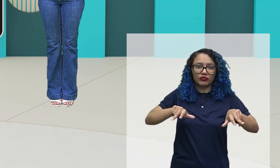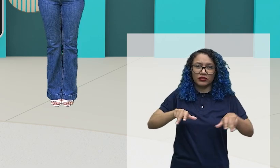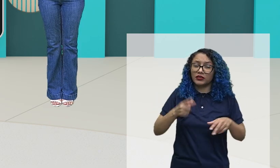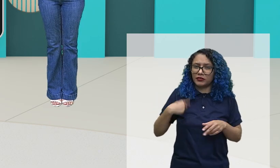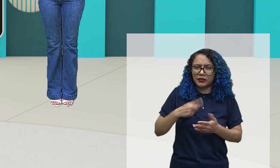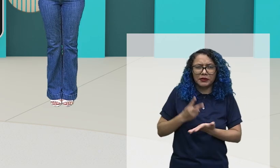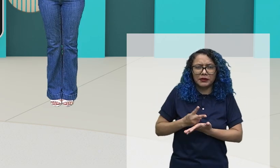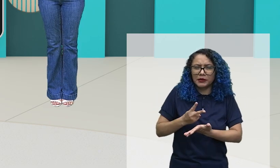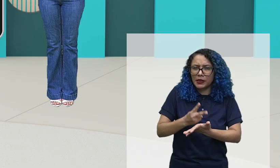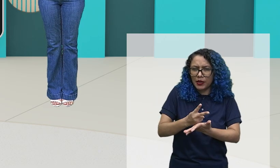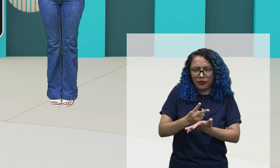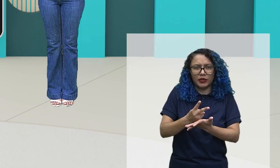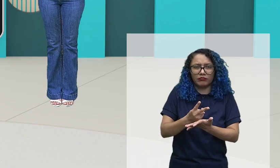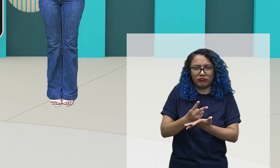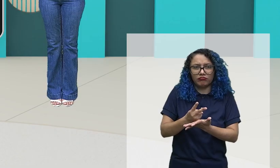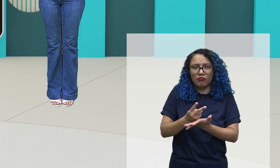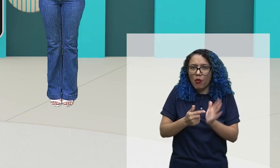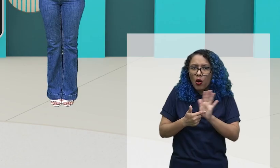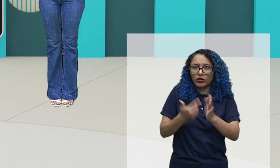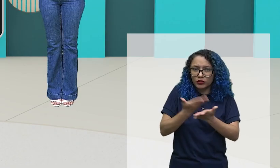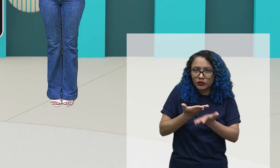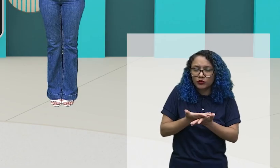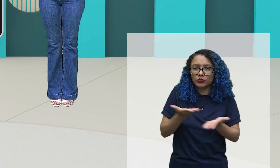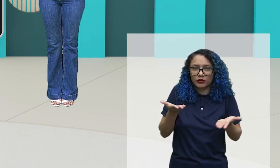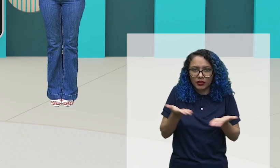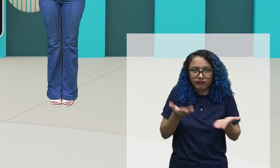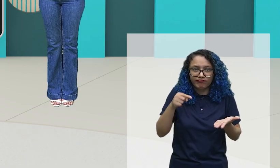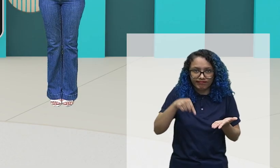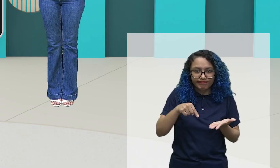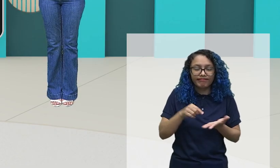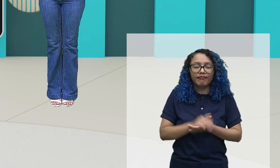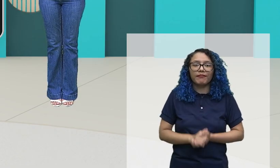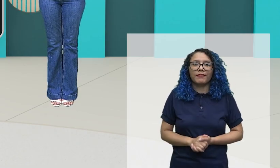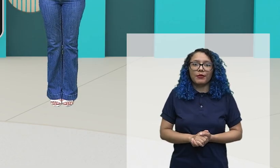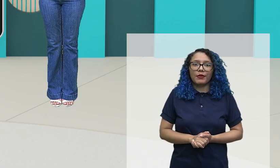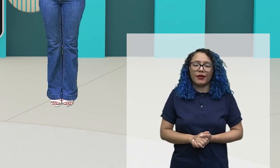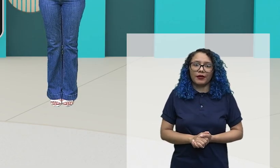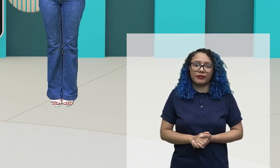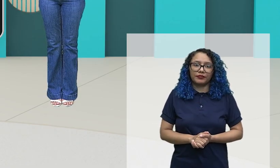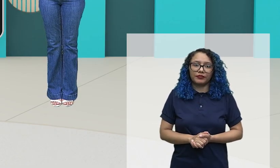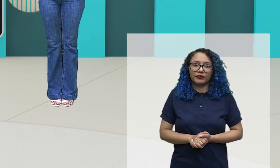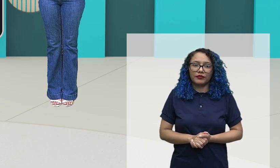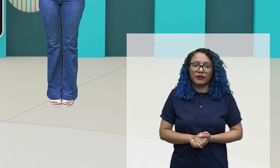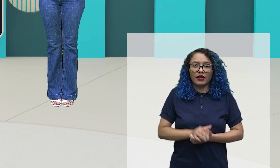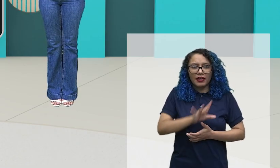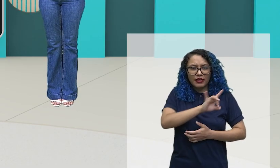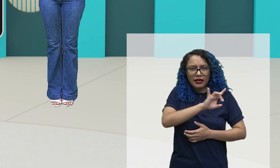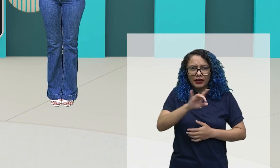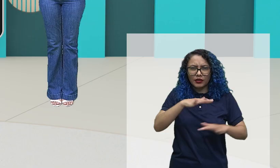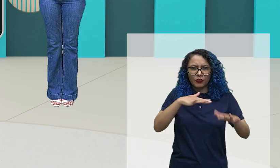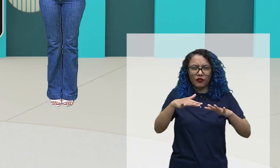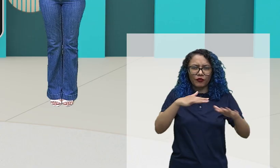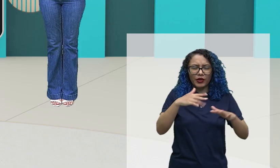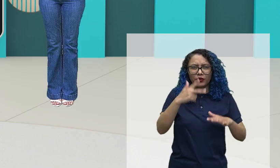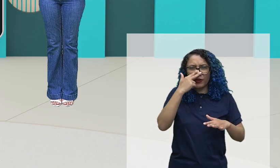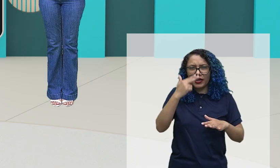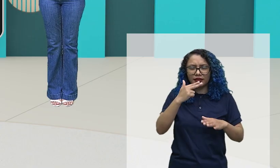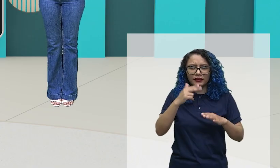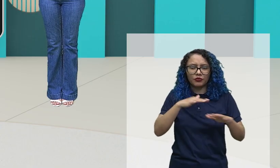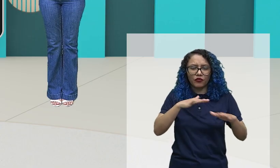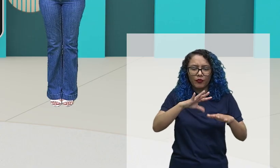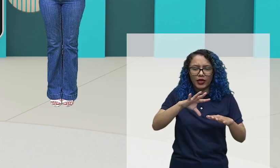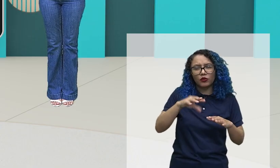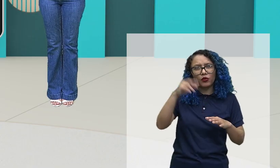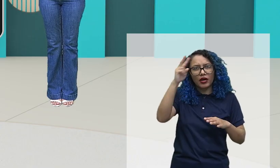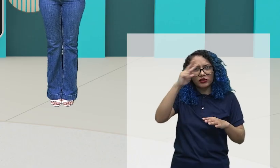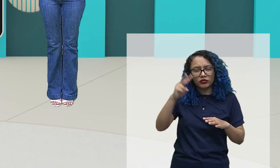essa diversidade que tanto estamos falando ao longo da nossa aula. E quando você olha, cada movimento é como